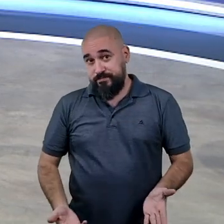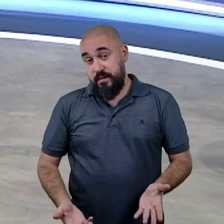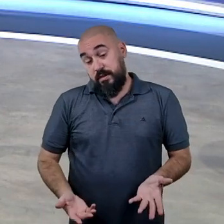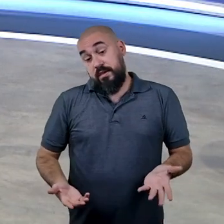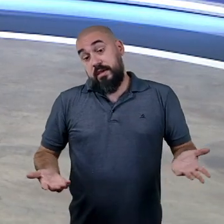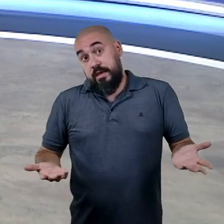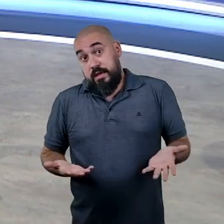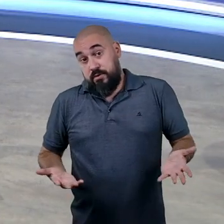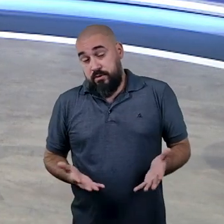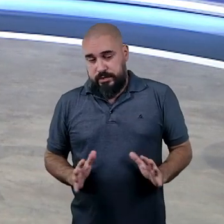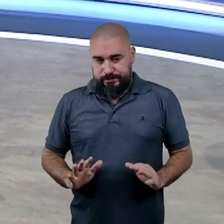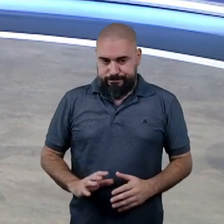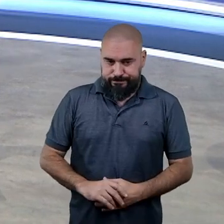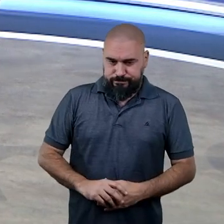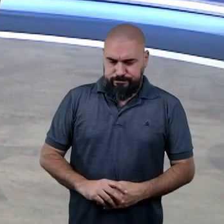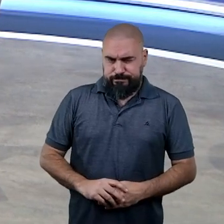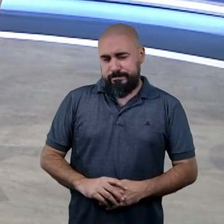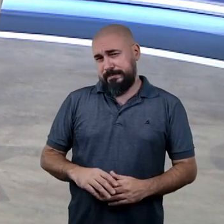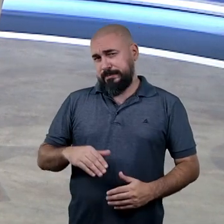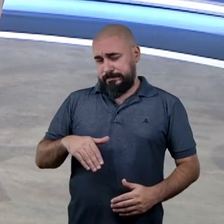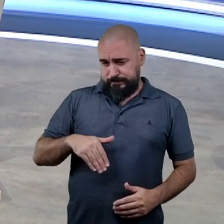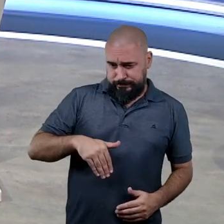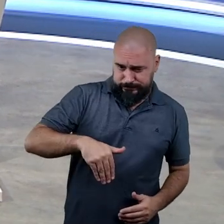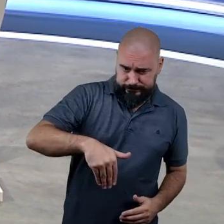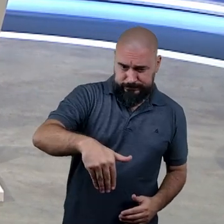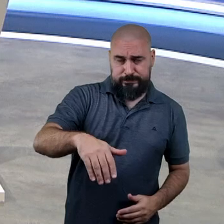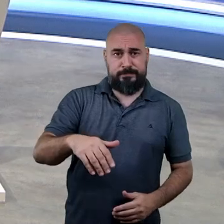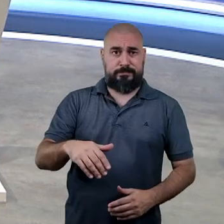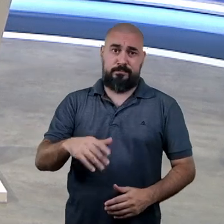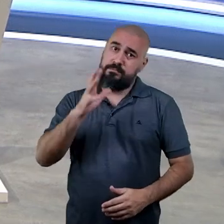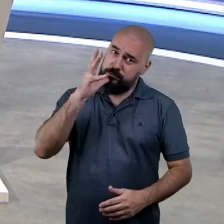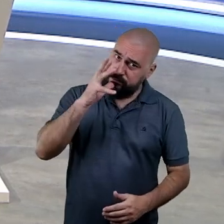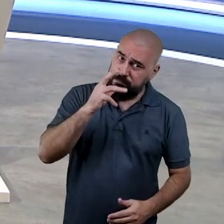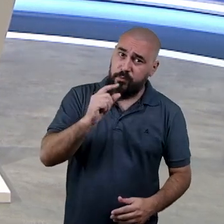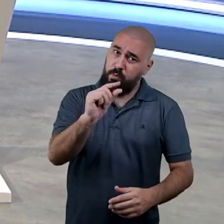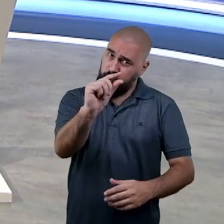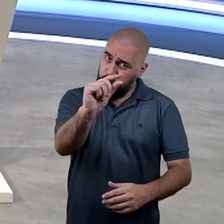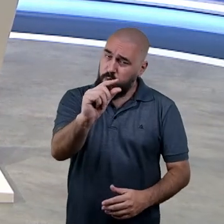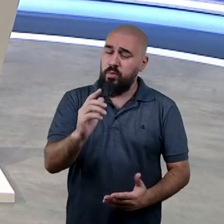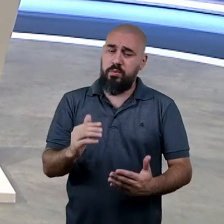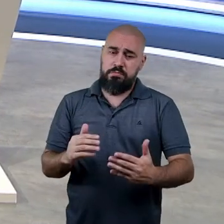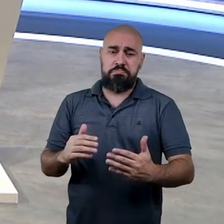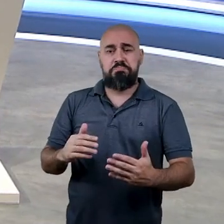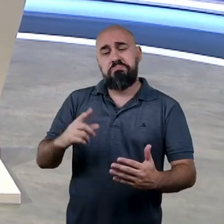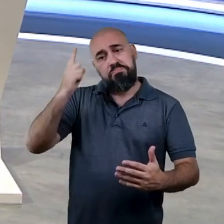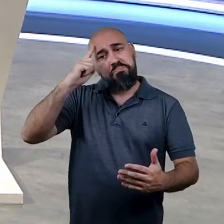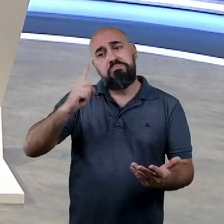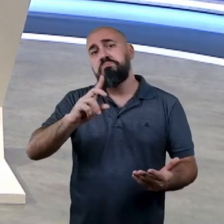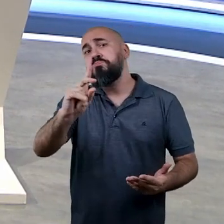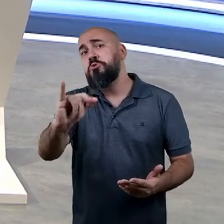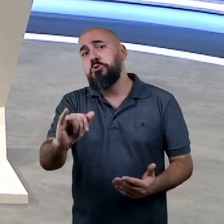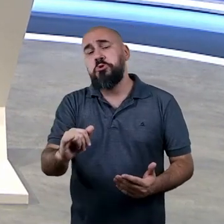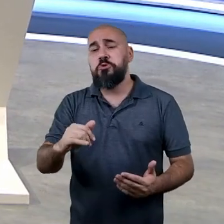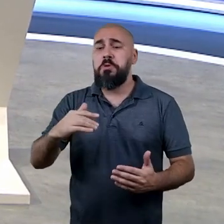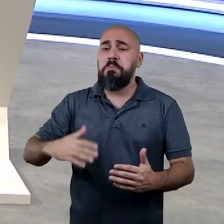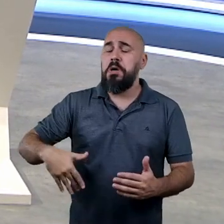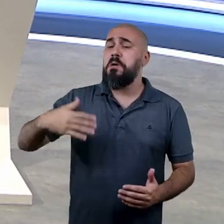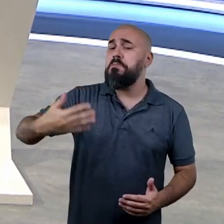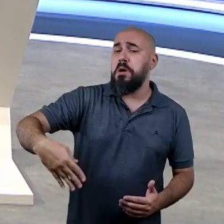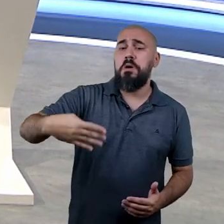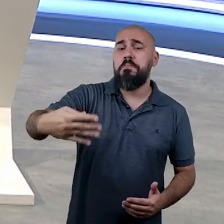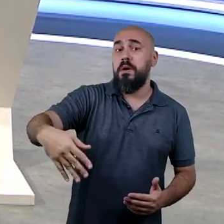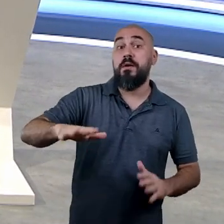Agora, até chegarmos no tempo do fim, até Jesus Cristo aparecer no céu, a aliança está